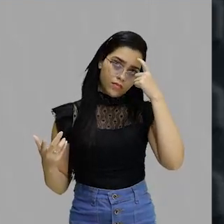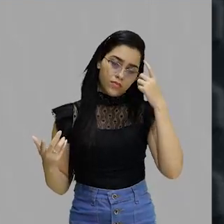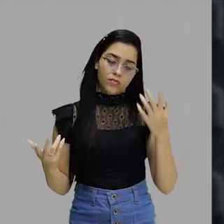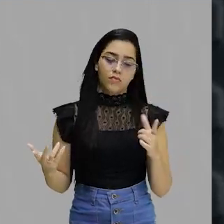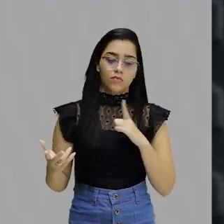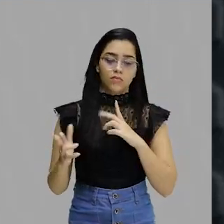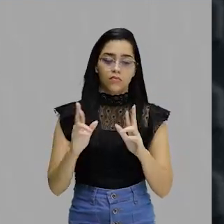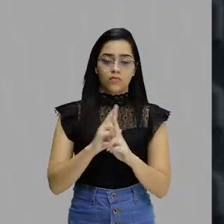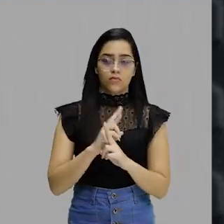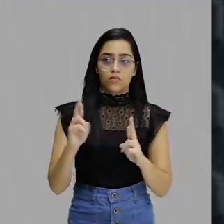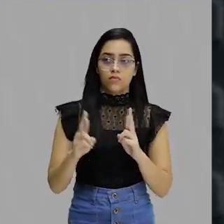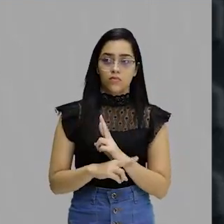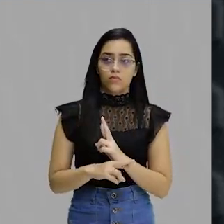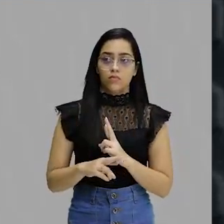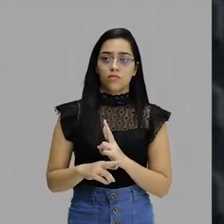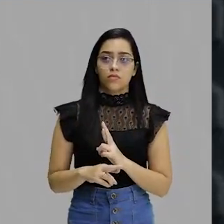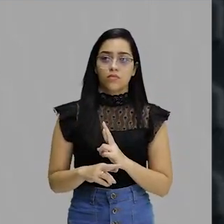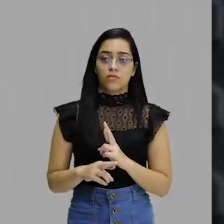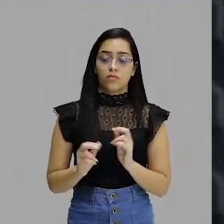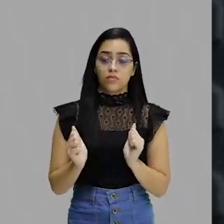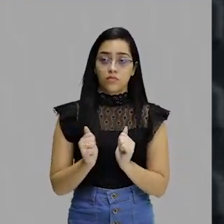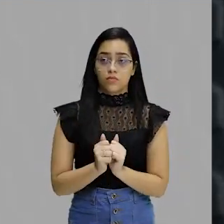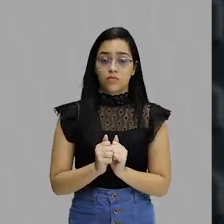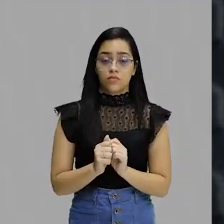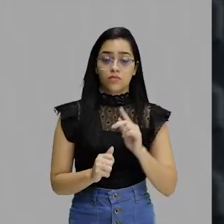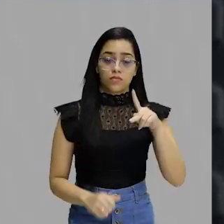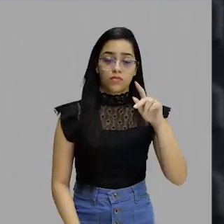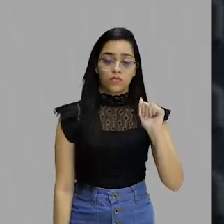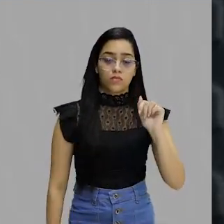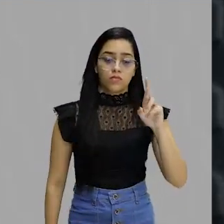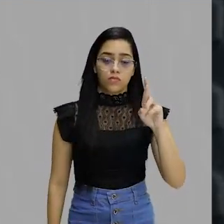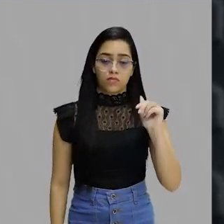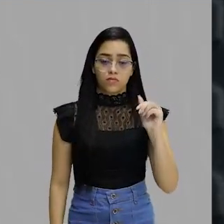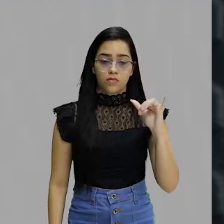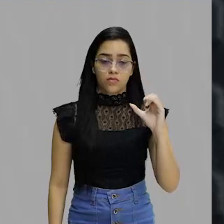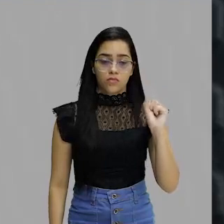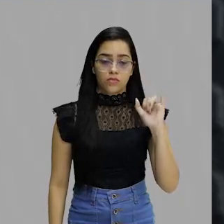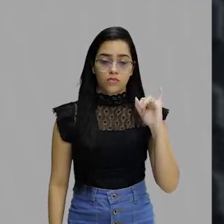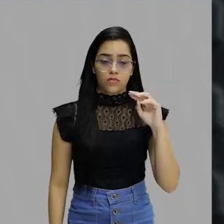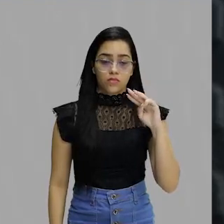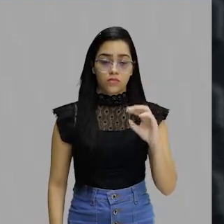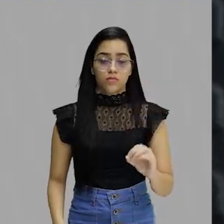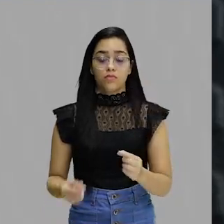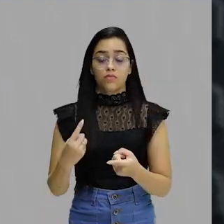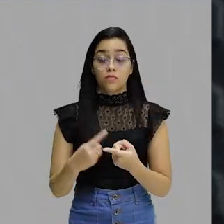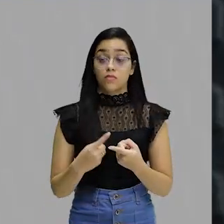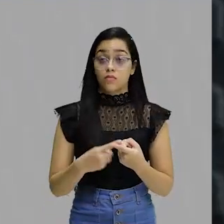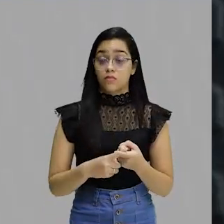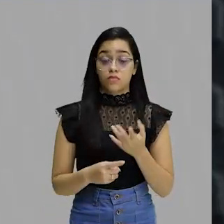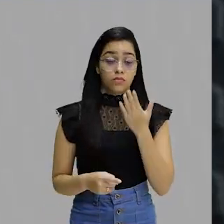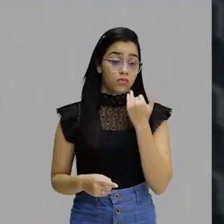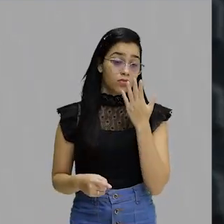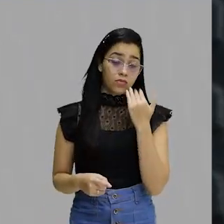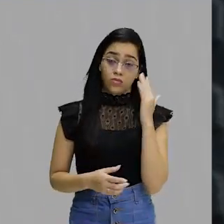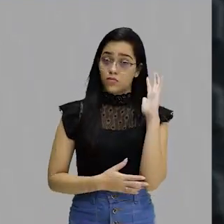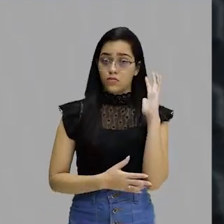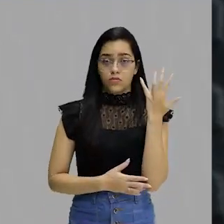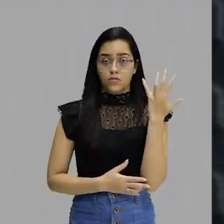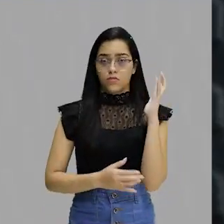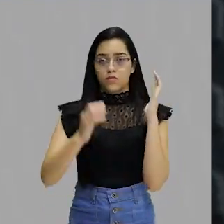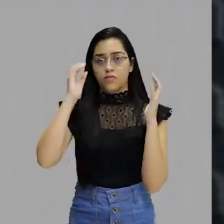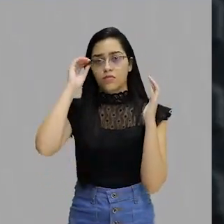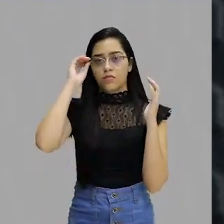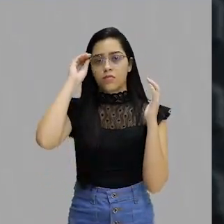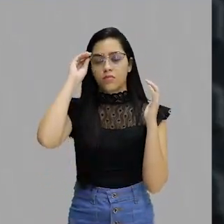a relação que existe entre o líquen e as árvores como parasitismo. Por quê? Porque os líquens eles não se alimentam das árvores,